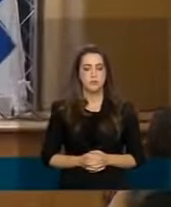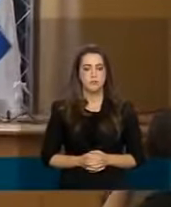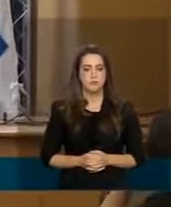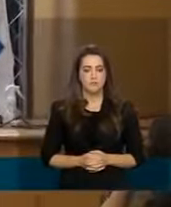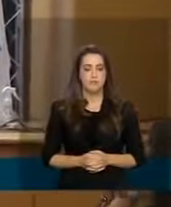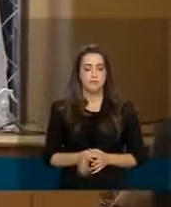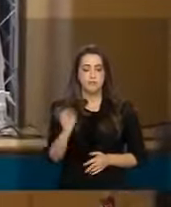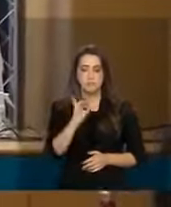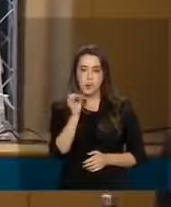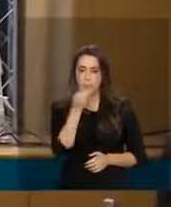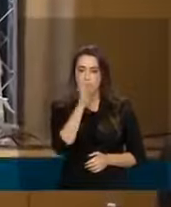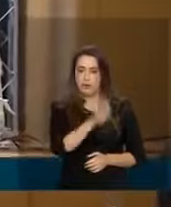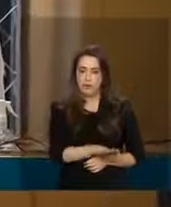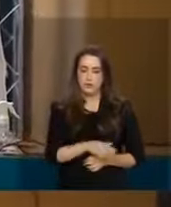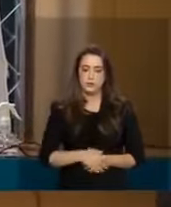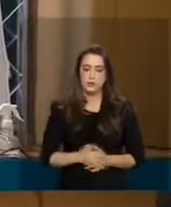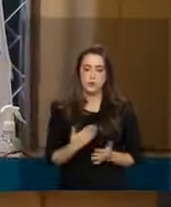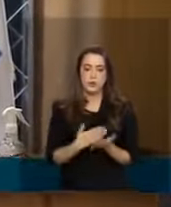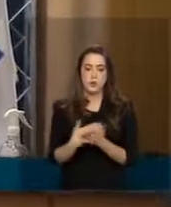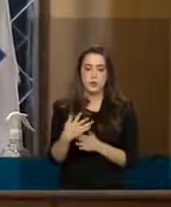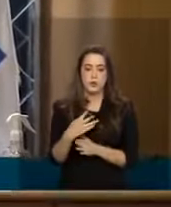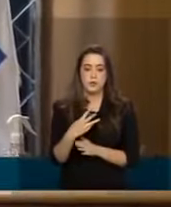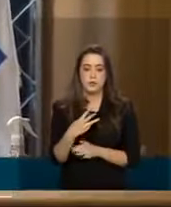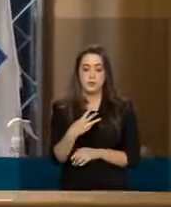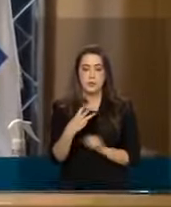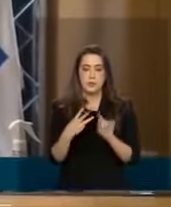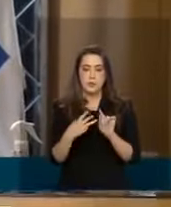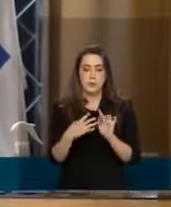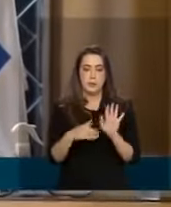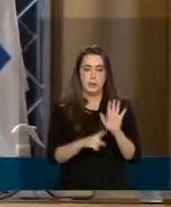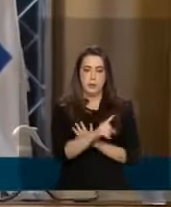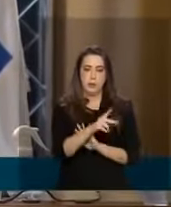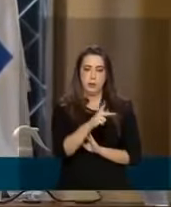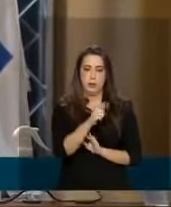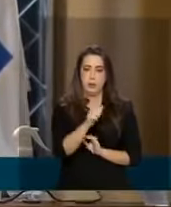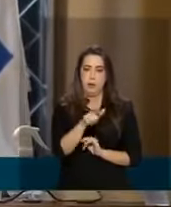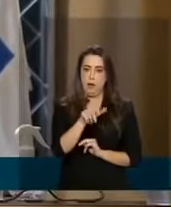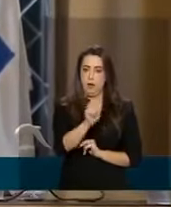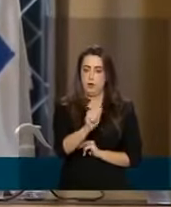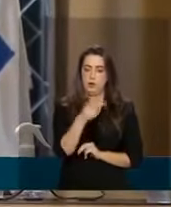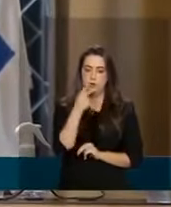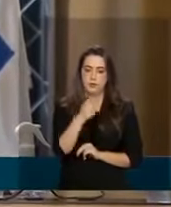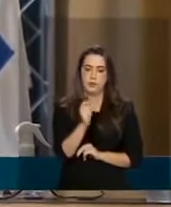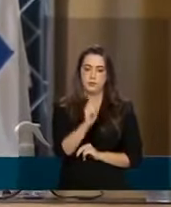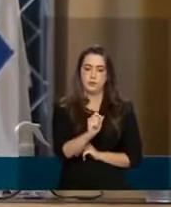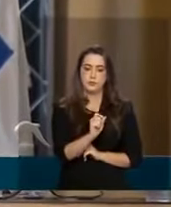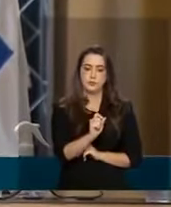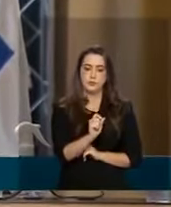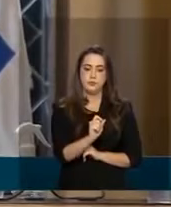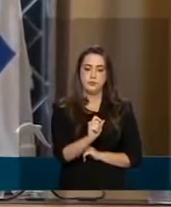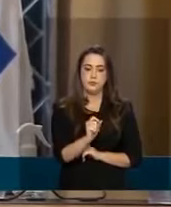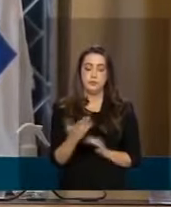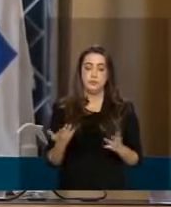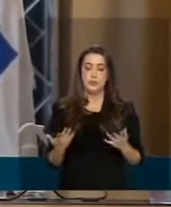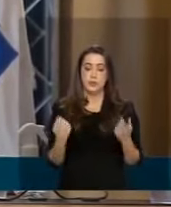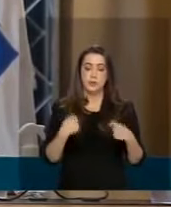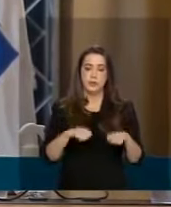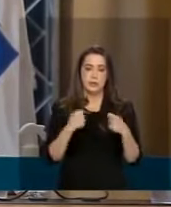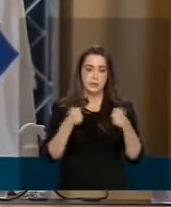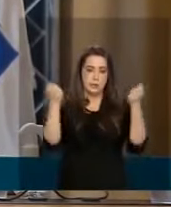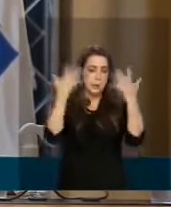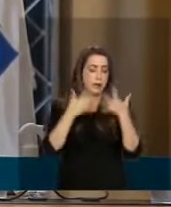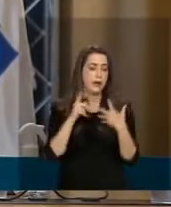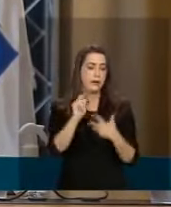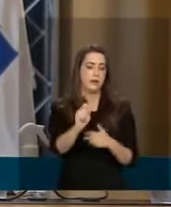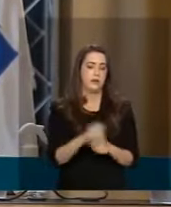Boa tarde. Eu vou começar pela pergunta da Paula, que ela fala... Eu acho que, Paula, é necessário primeiro esclarecer